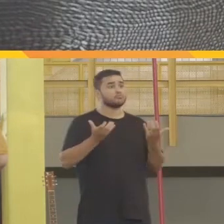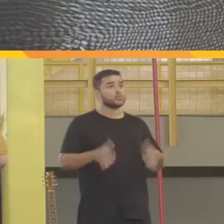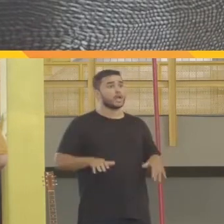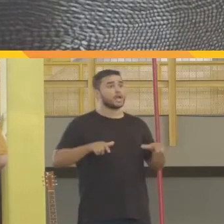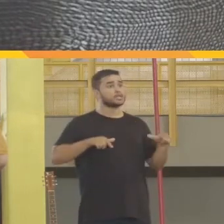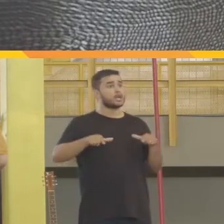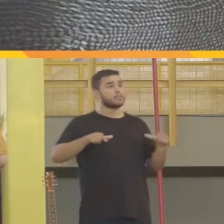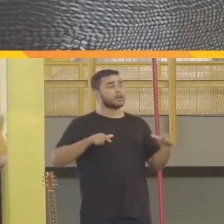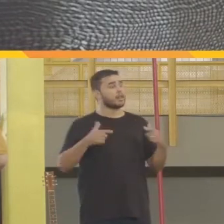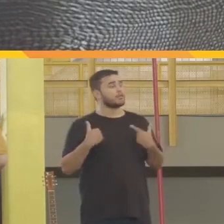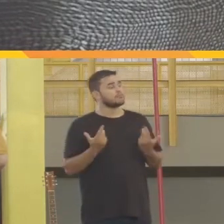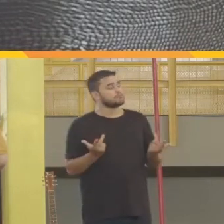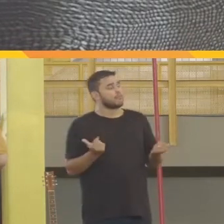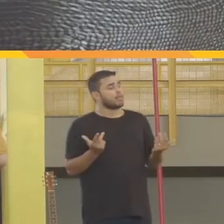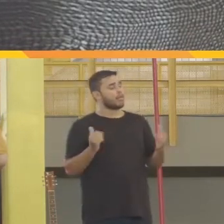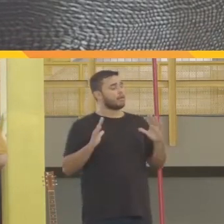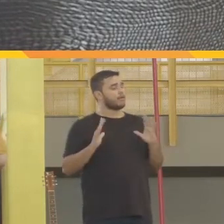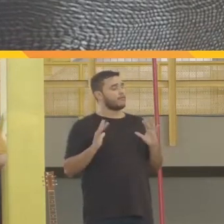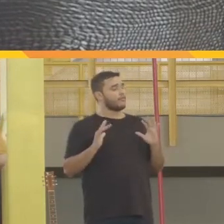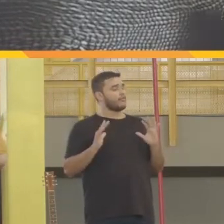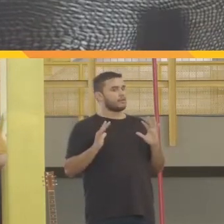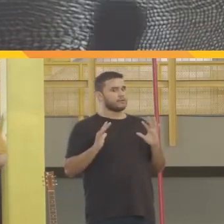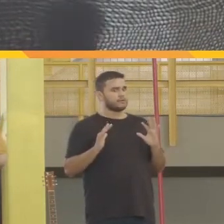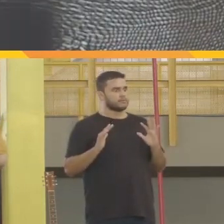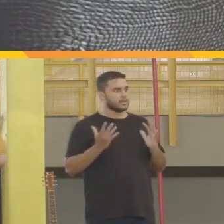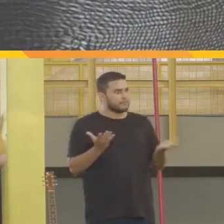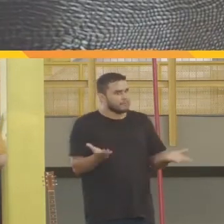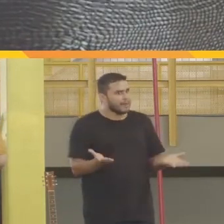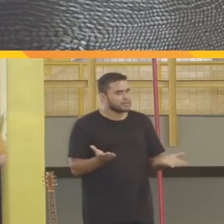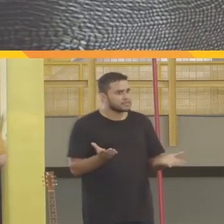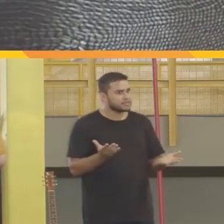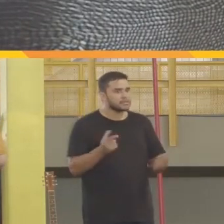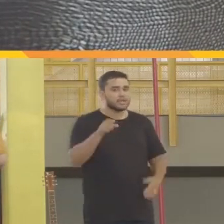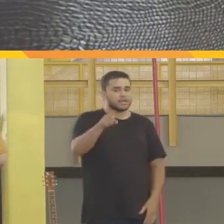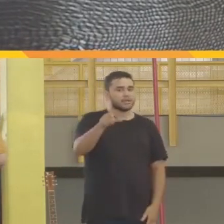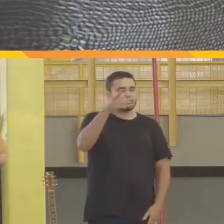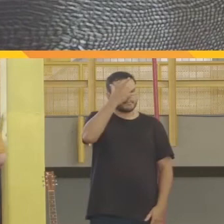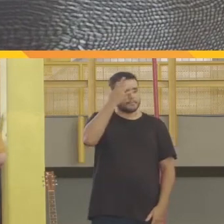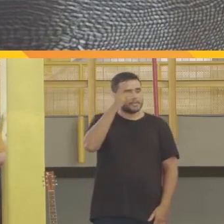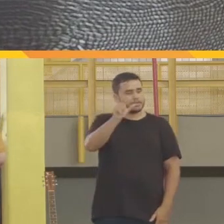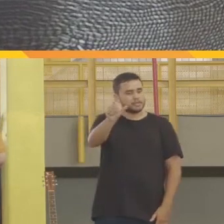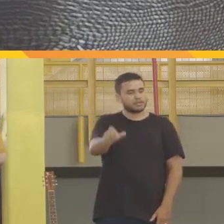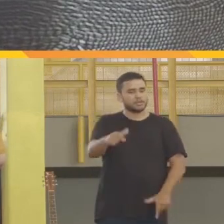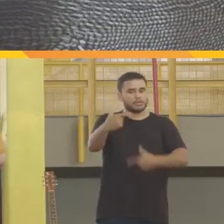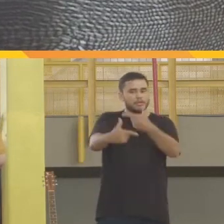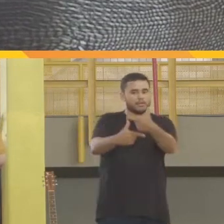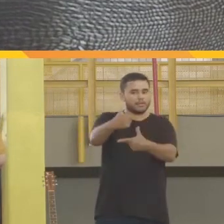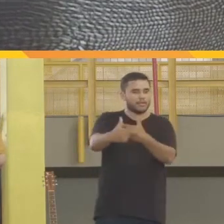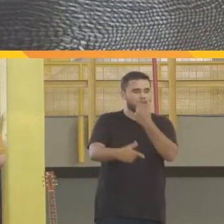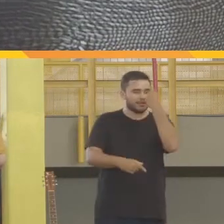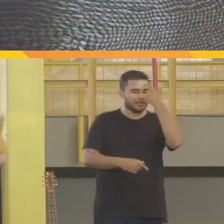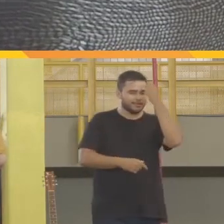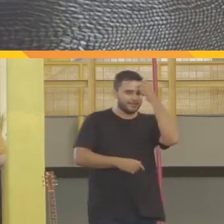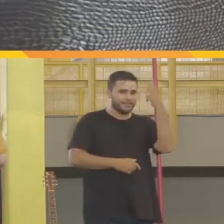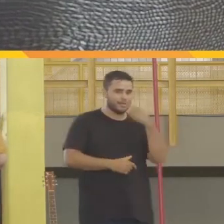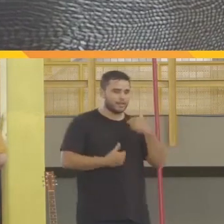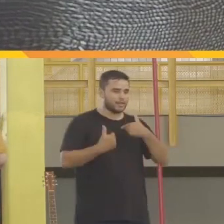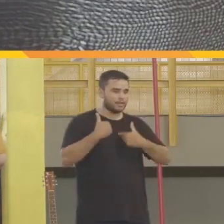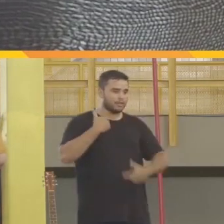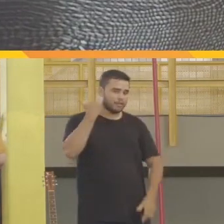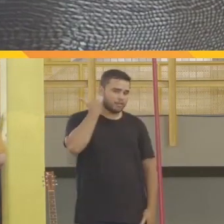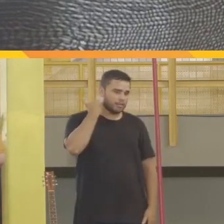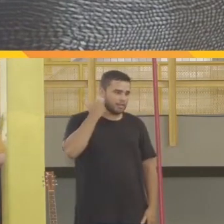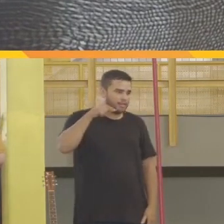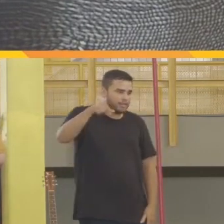e querer simplesmente se beneficiar a partir da exploração do outro. Isso acabou, de alguma